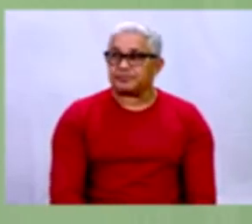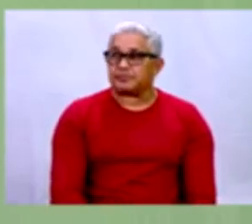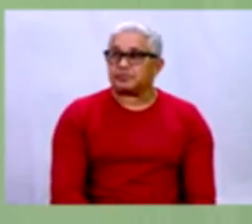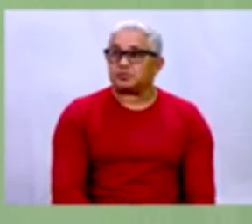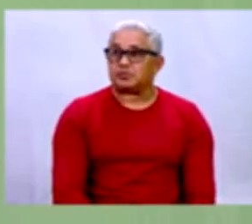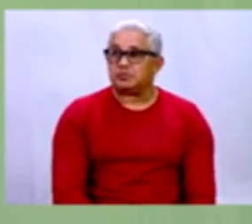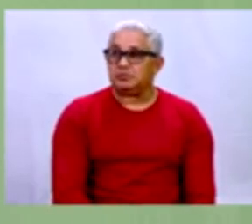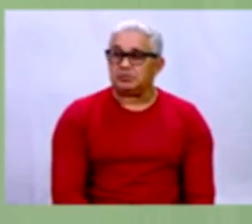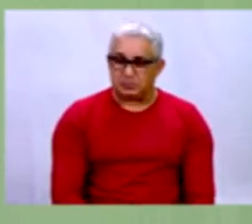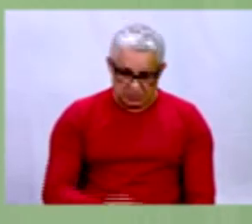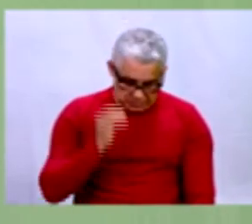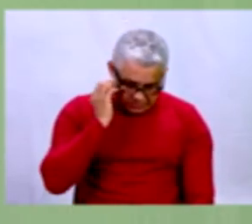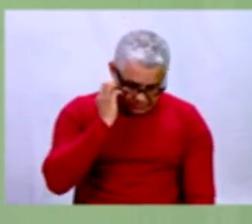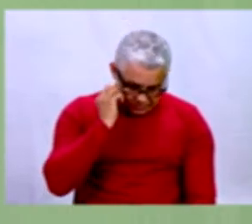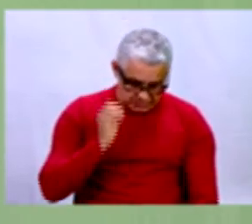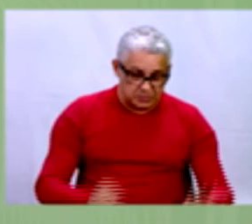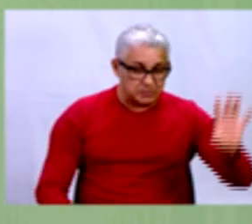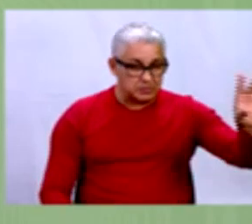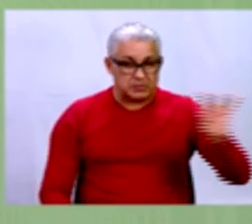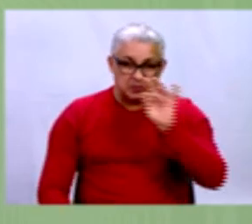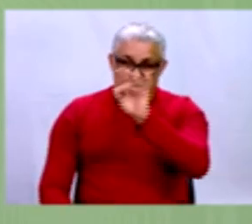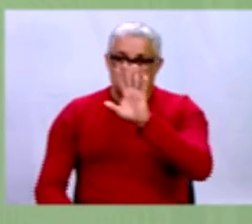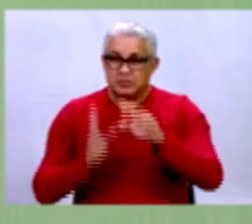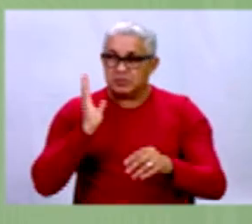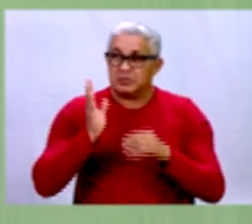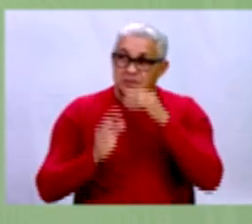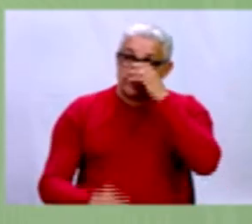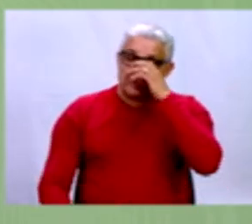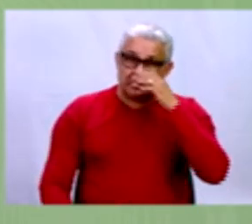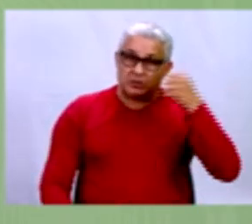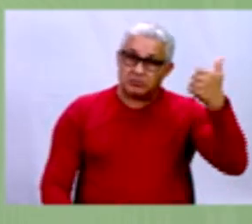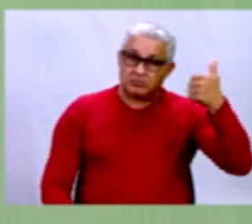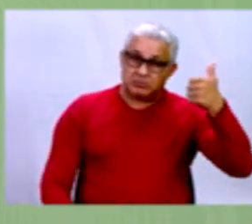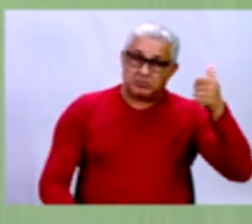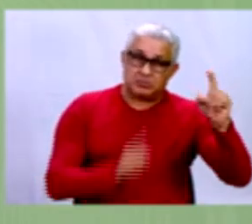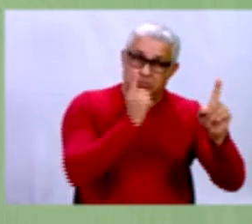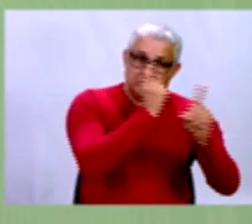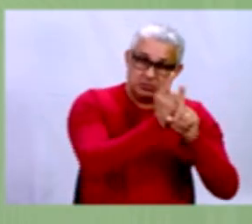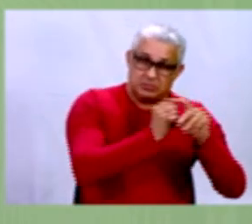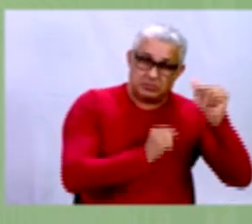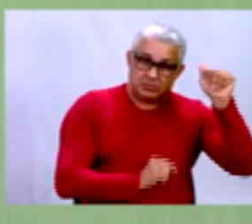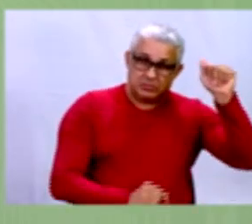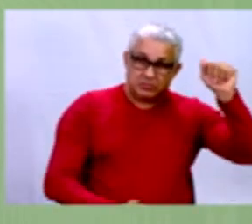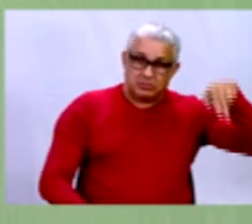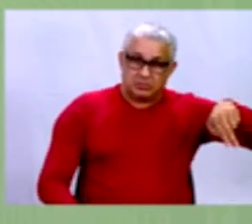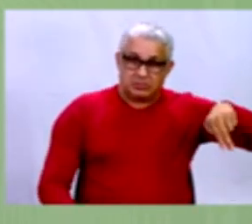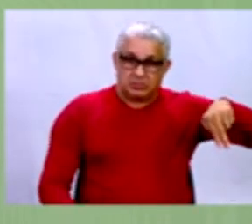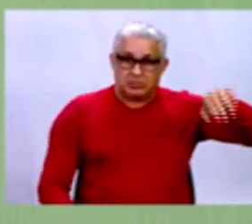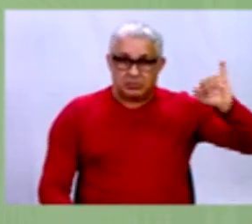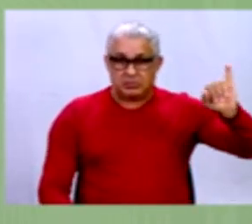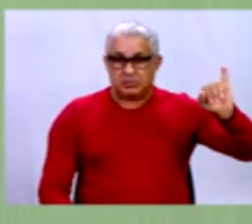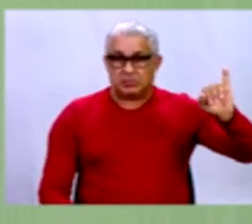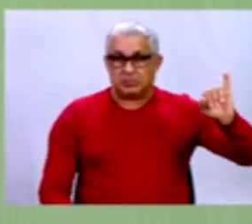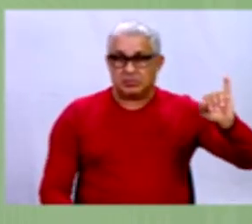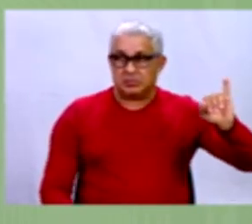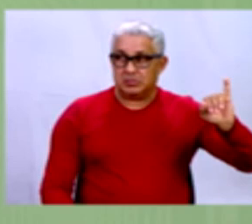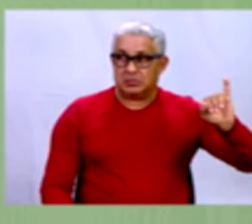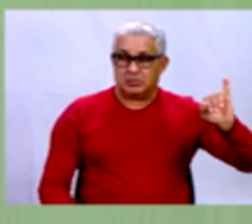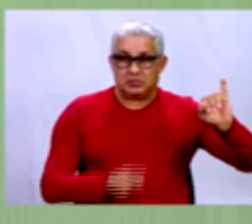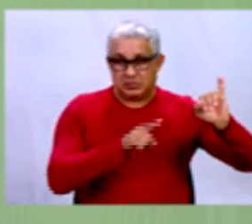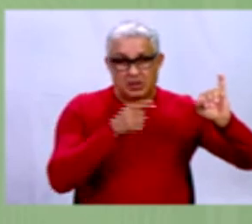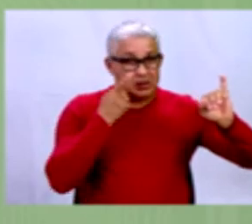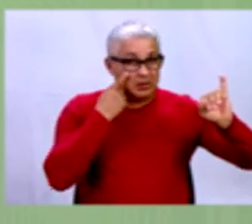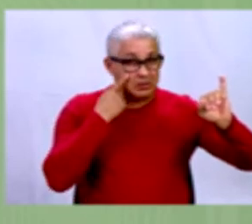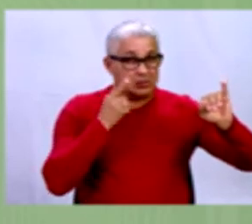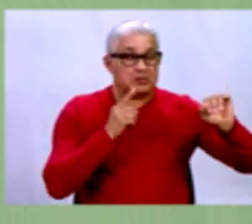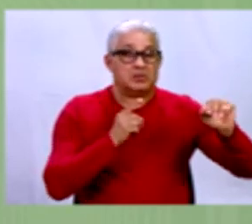Então, vamos lá, já transportei os dados do problema para cá. Primeiro, a gente vai achar o ANI, tá? Vocês viram que para a